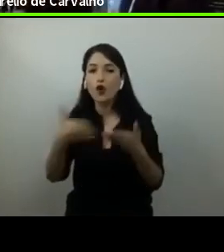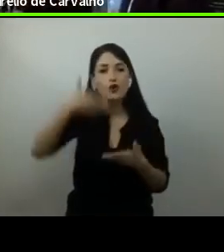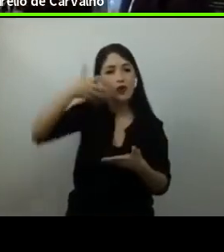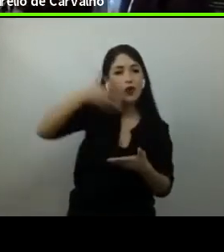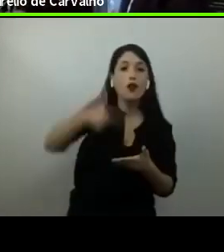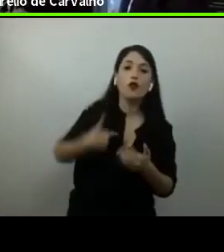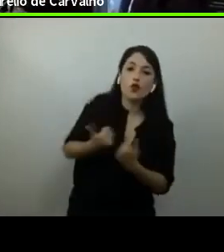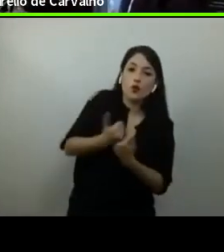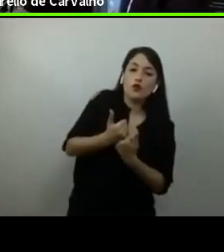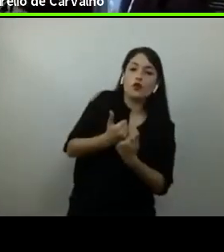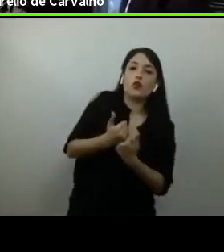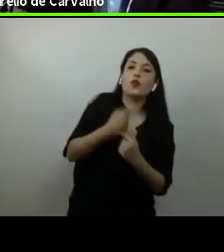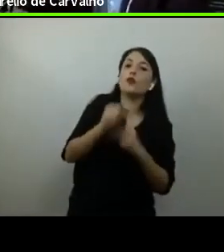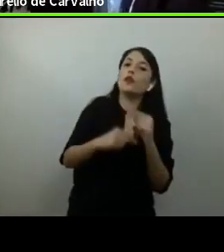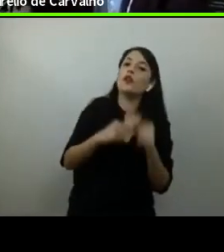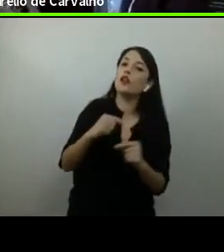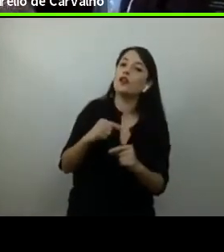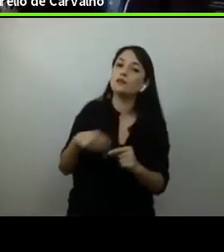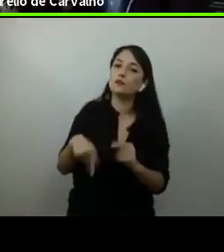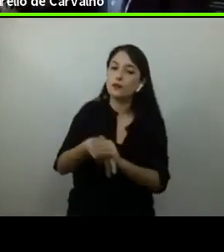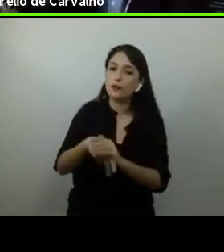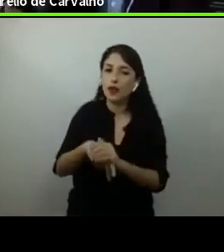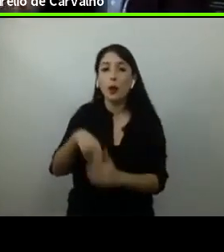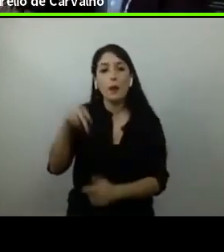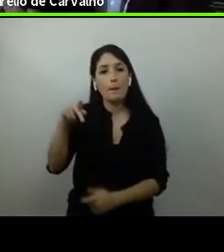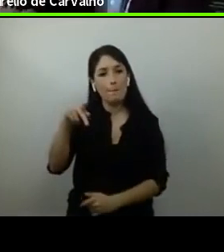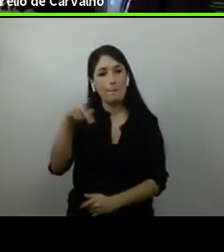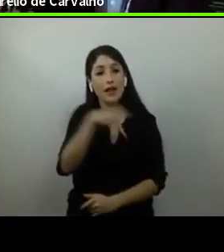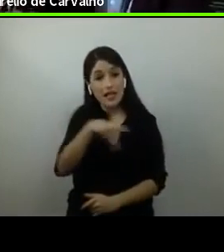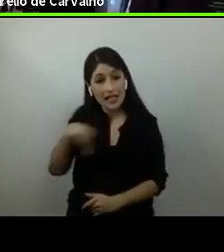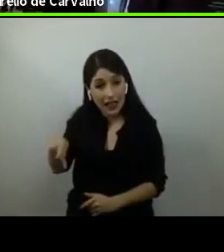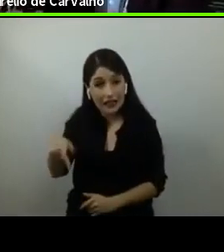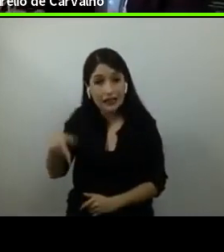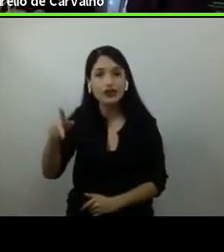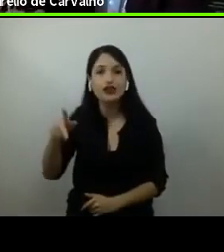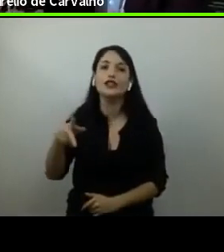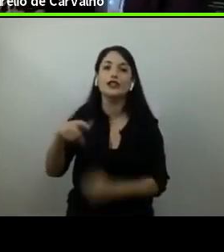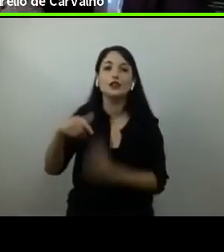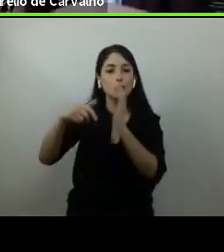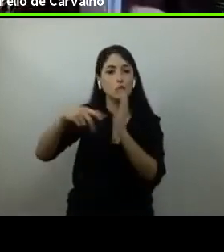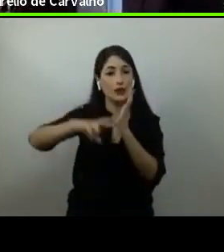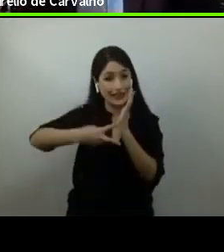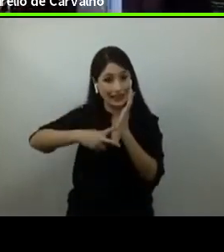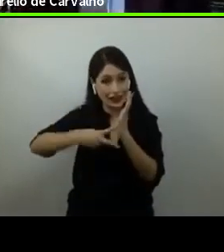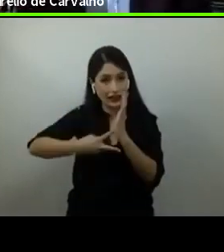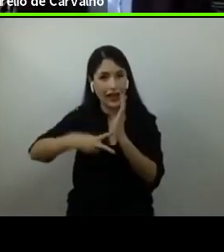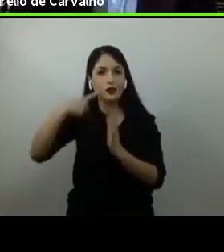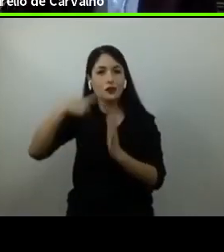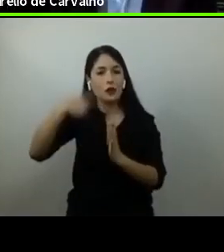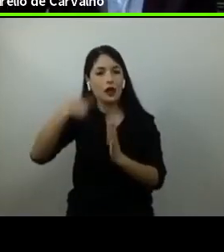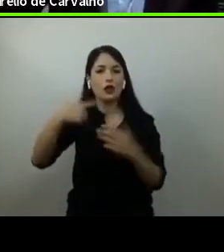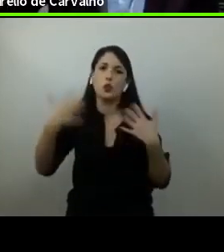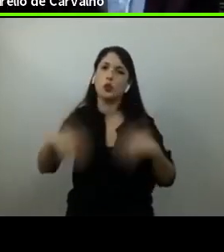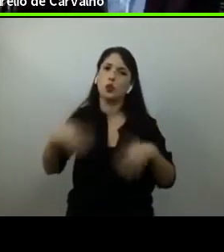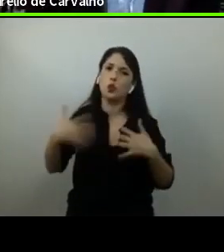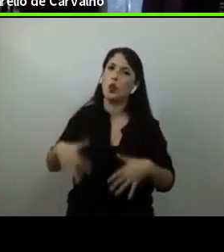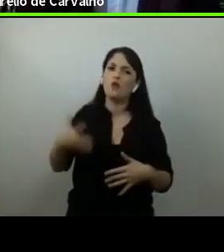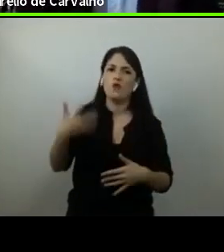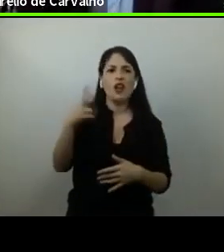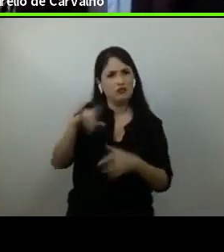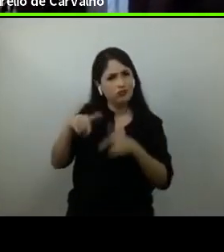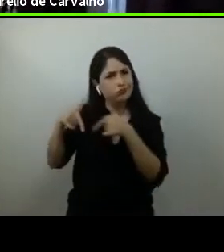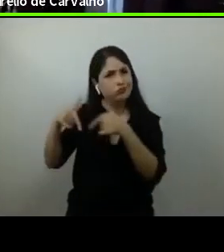substituir fazendo na figura do presidente combativo, Fábio Gaspar, presidente que com certeza está levando o sindicato ao melhor da sua